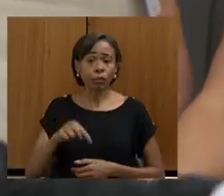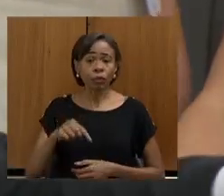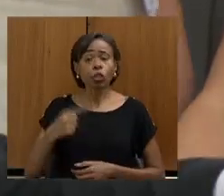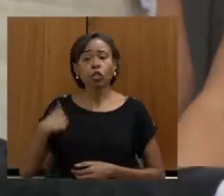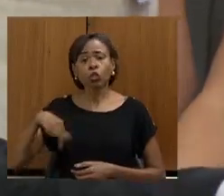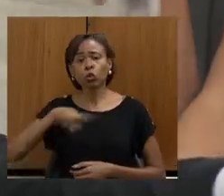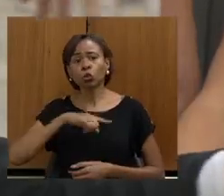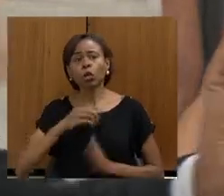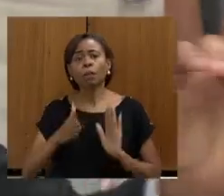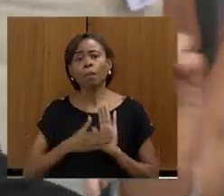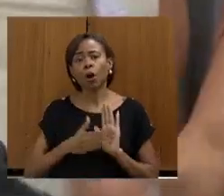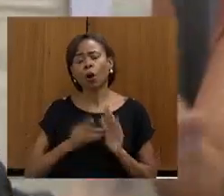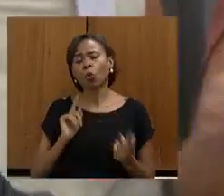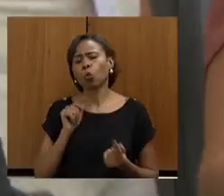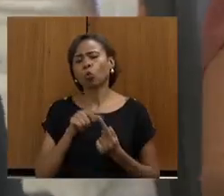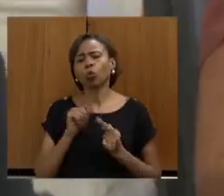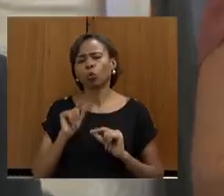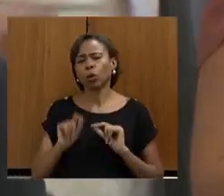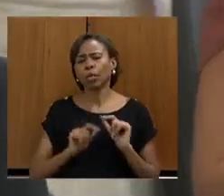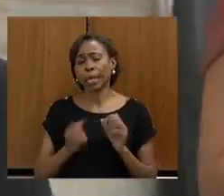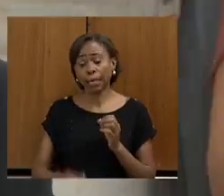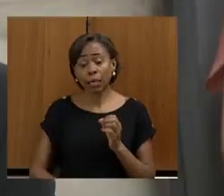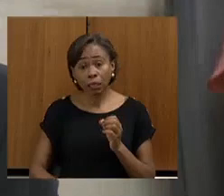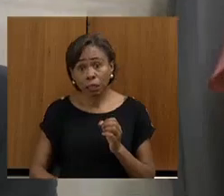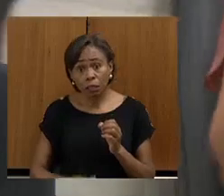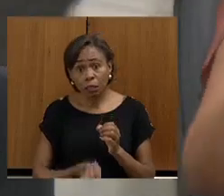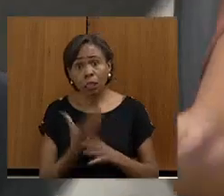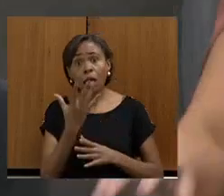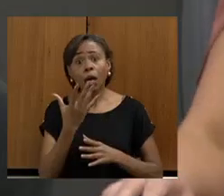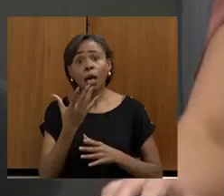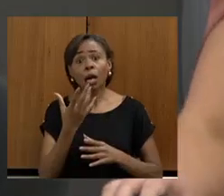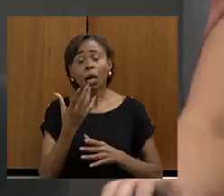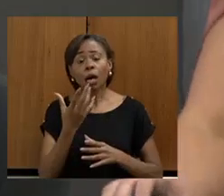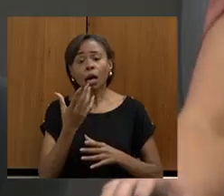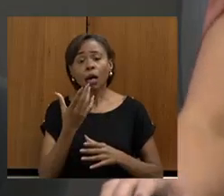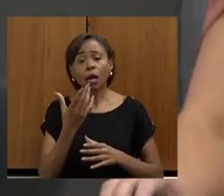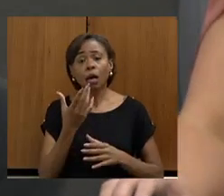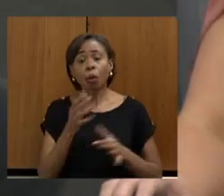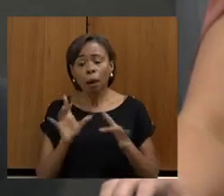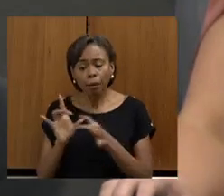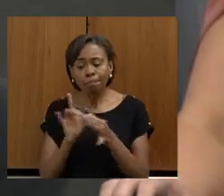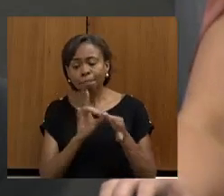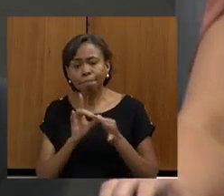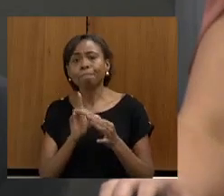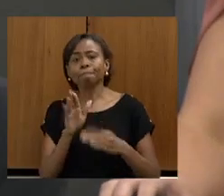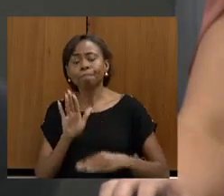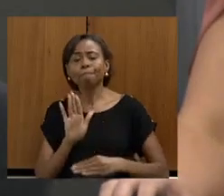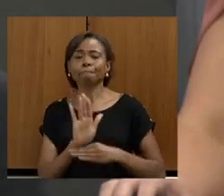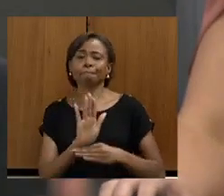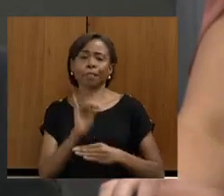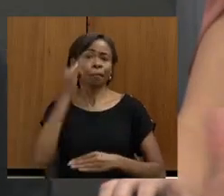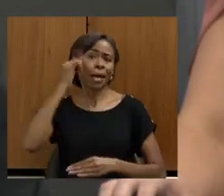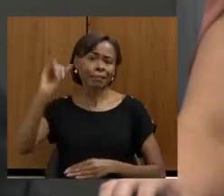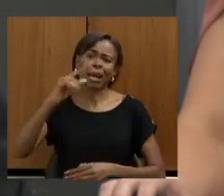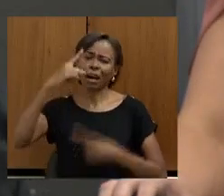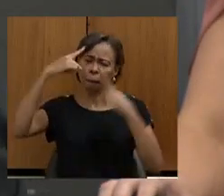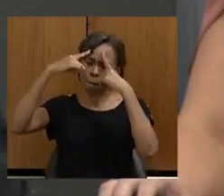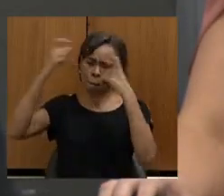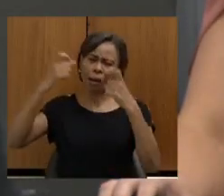nosso propósito é criar realmente uma colaboração para que esse tipo de situação não aconteça.